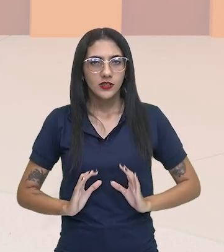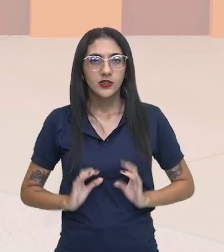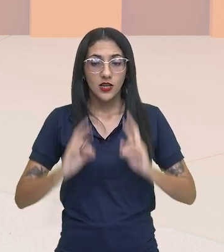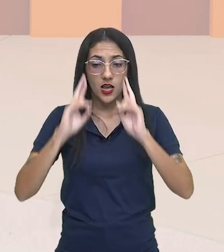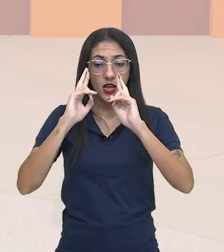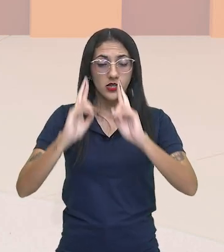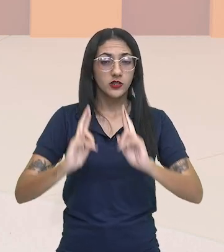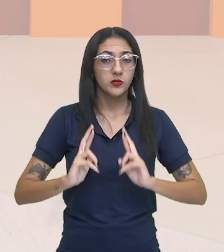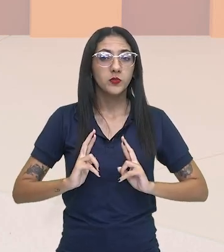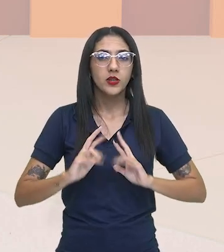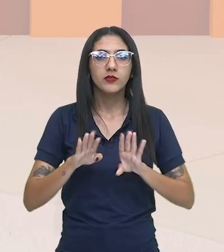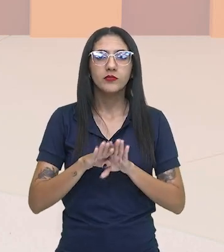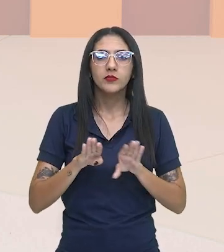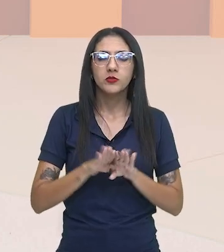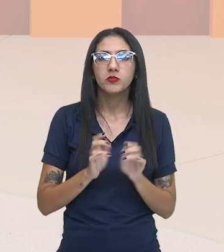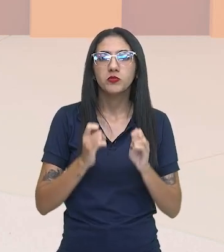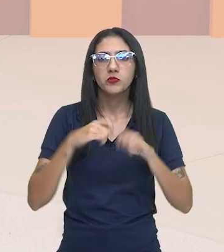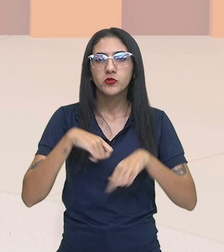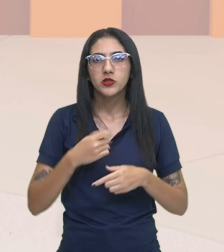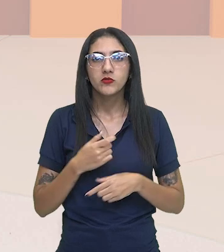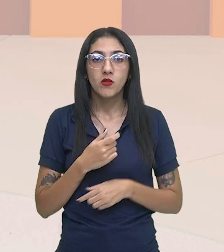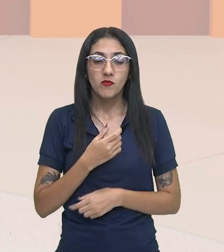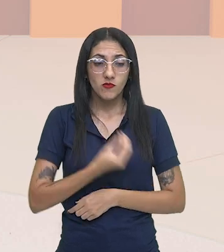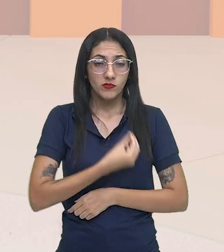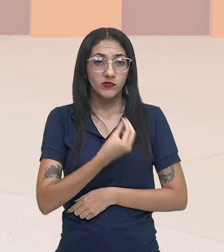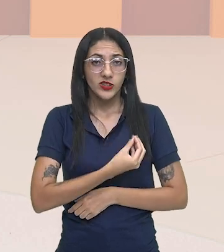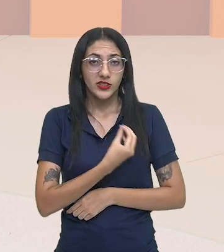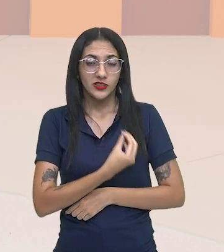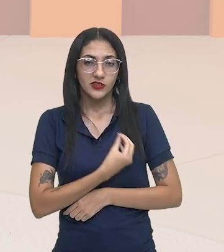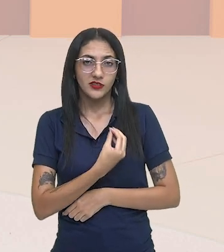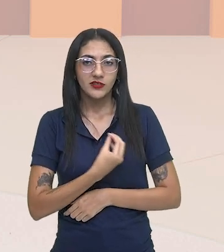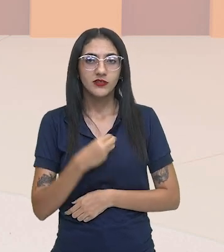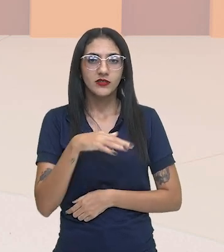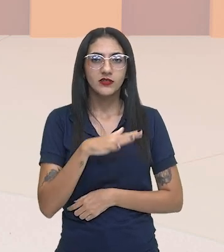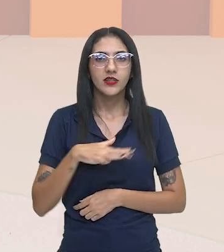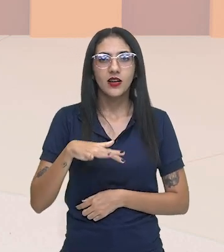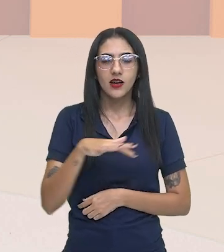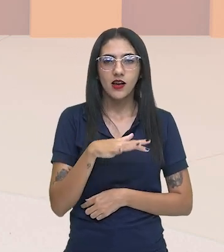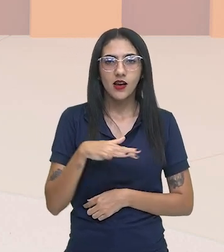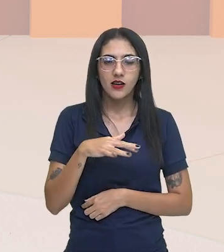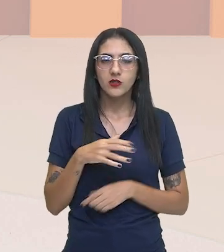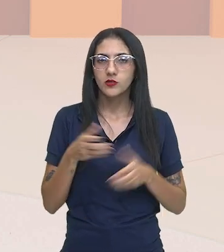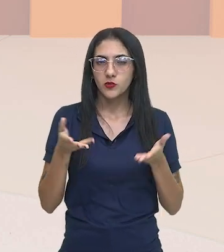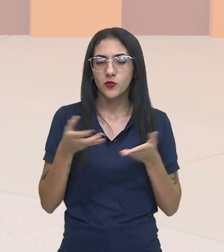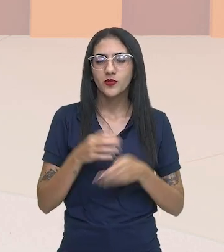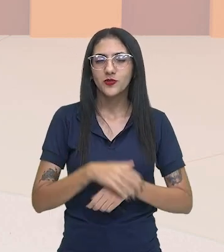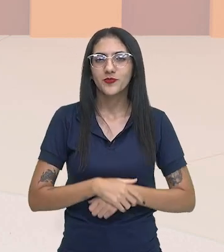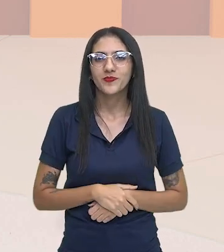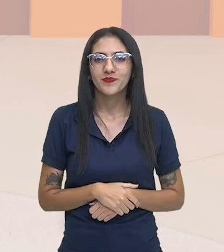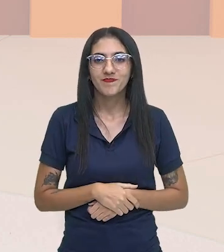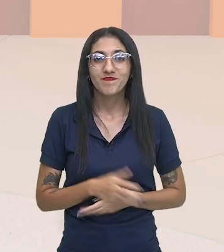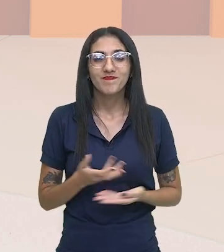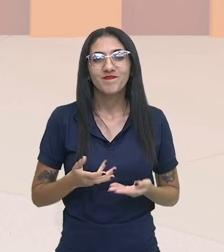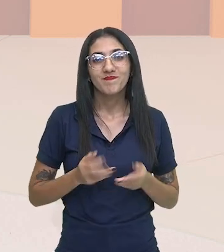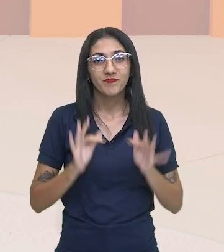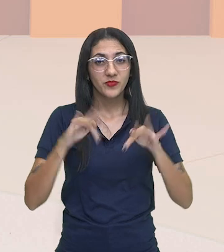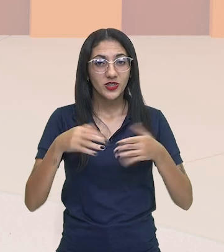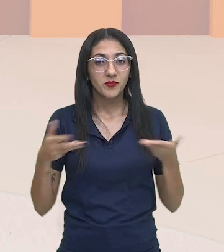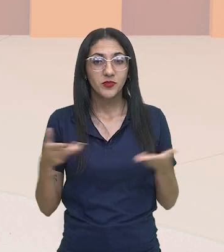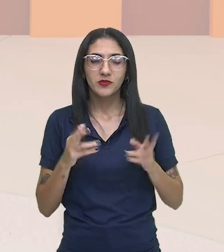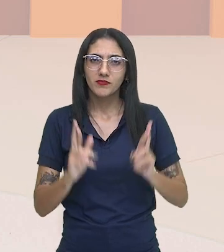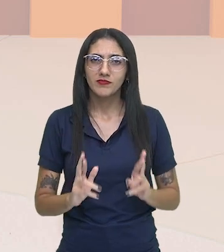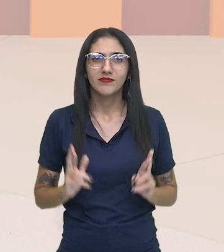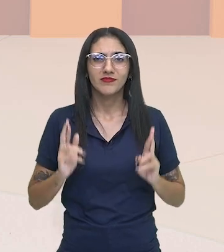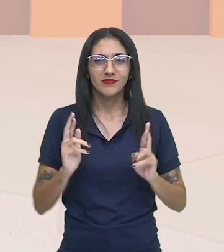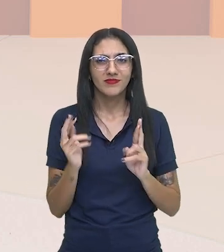cidadania e de se colocar como cidadão no espaço, no aqui e no agora. Não é isso? Muito bem, a gente fica por aqui,